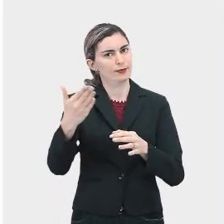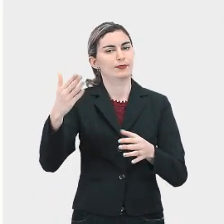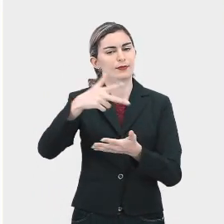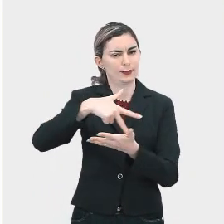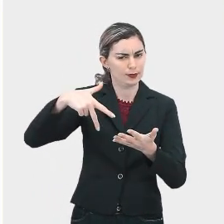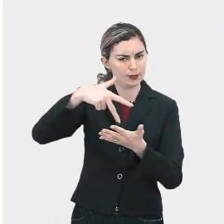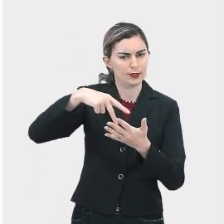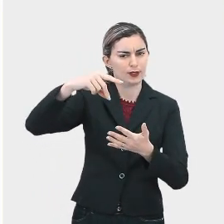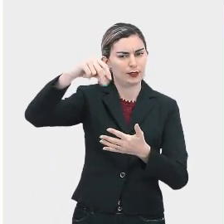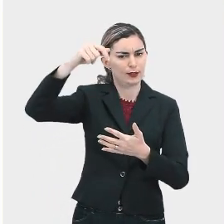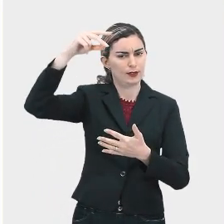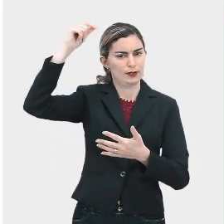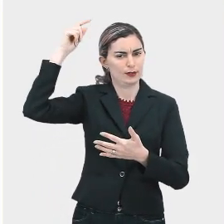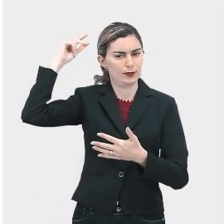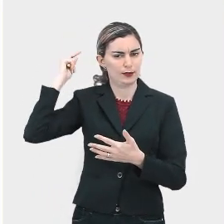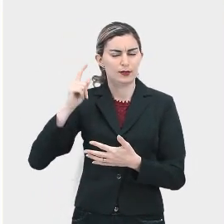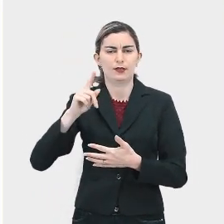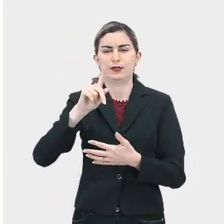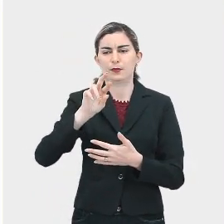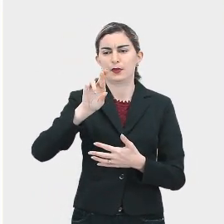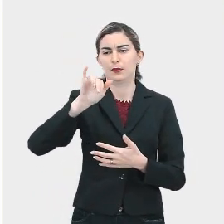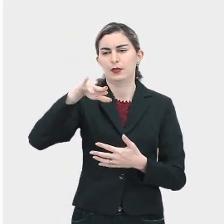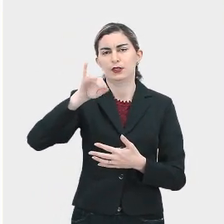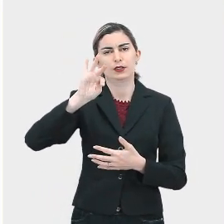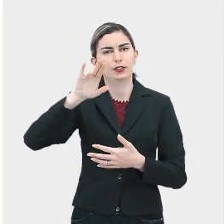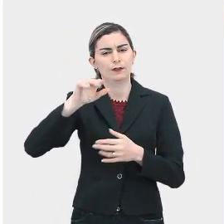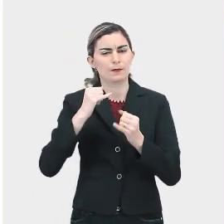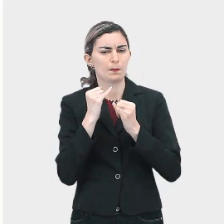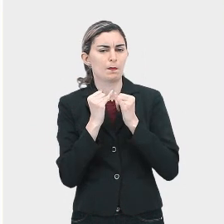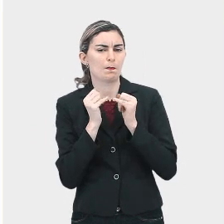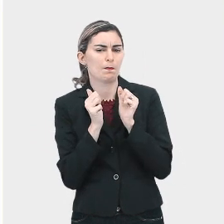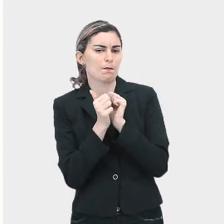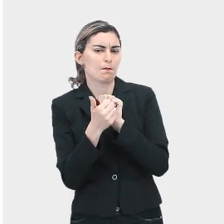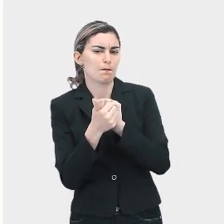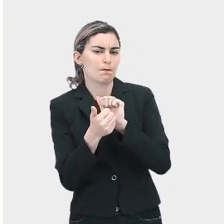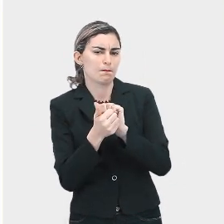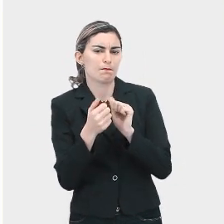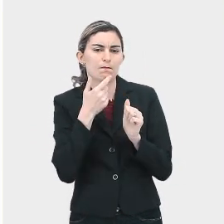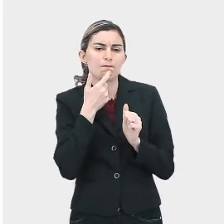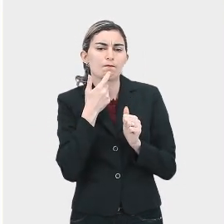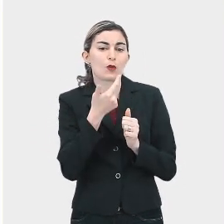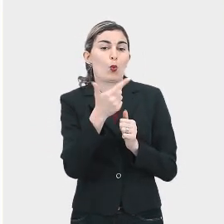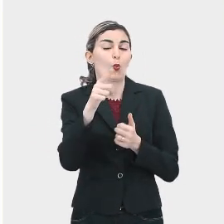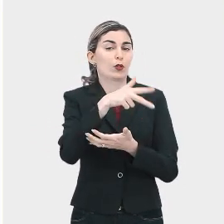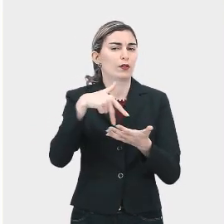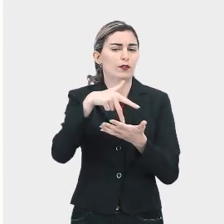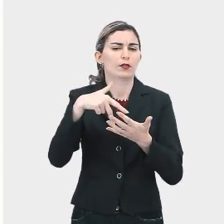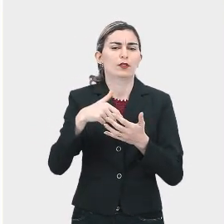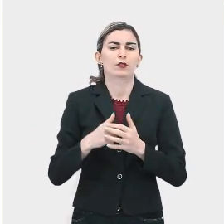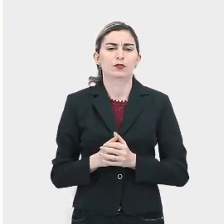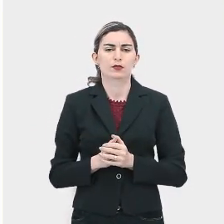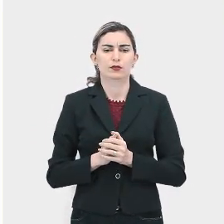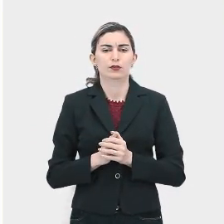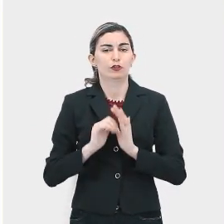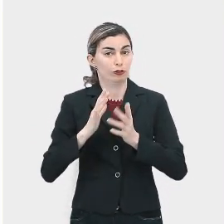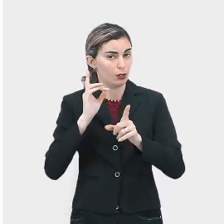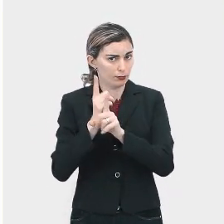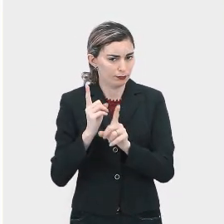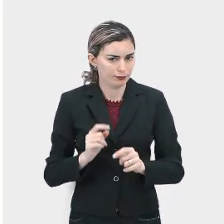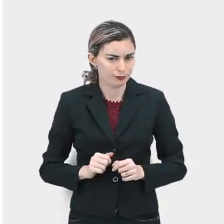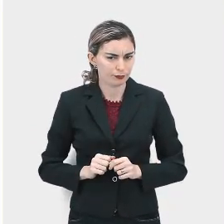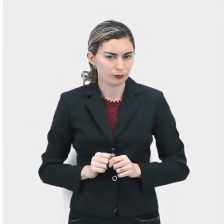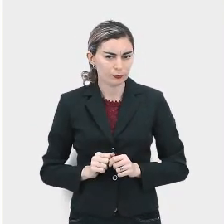Isso, danças primitivas. Tem pertinho das danças primitivas, tem outra dança.